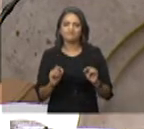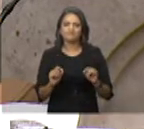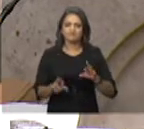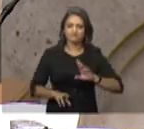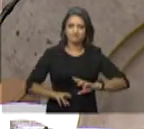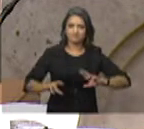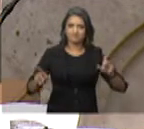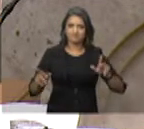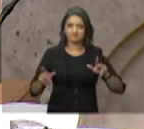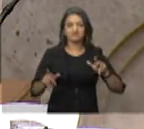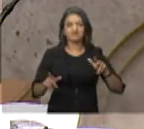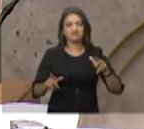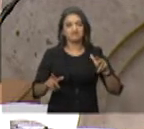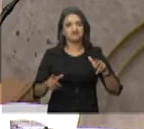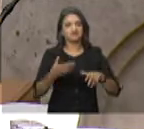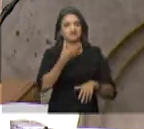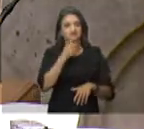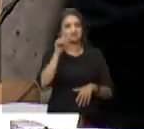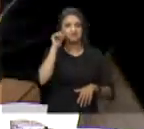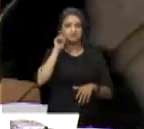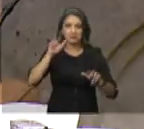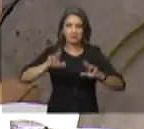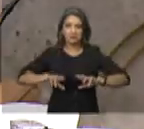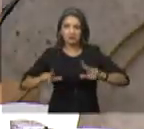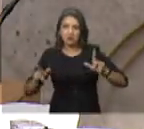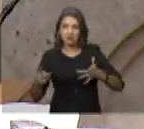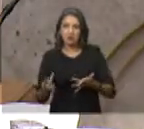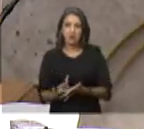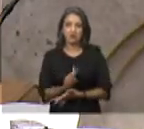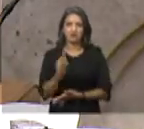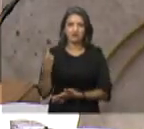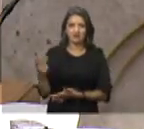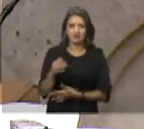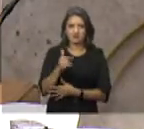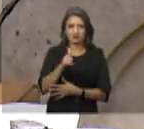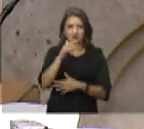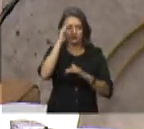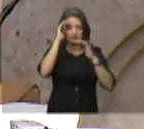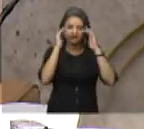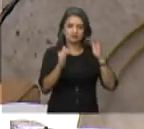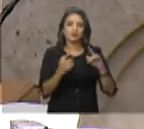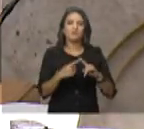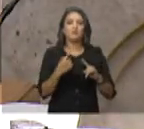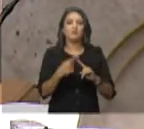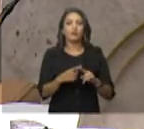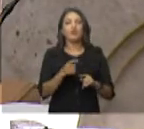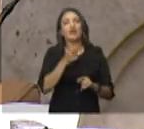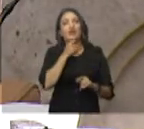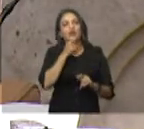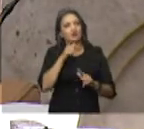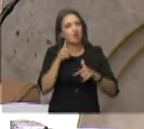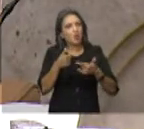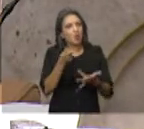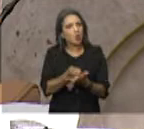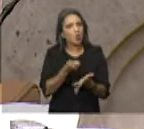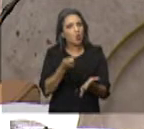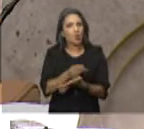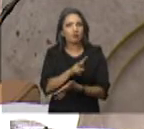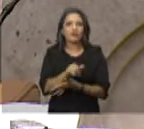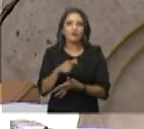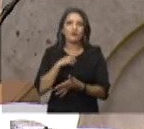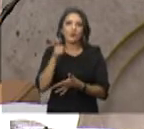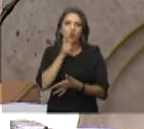igualdade de gênero cuja real concretização ainda é água batalha a ser